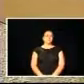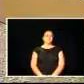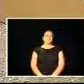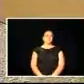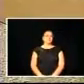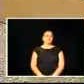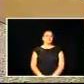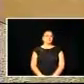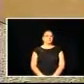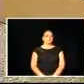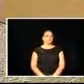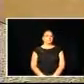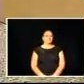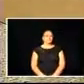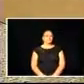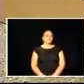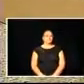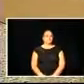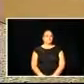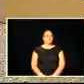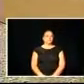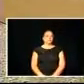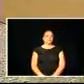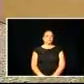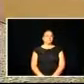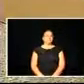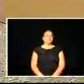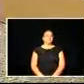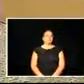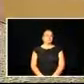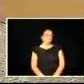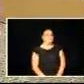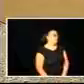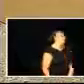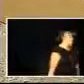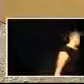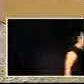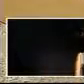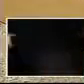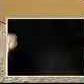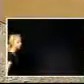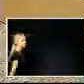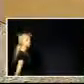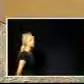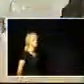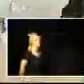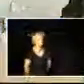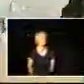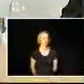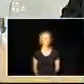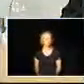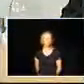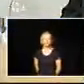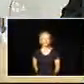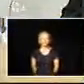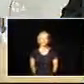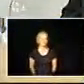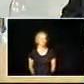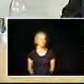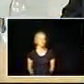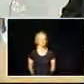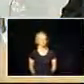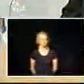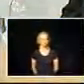Poliana, Noilton, Douglas, Vera e Pastor, e Luizinho. Poliana, Noilton,